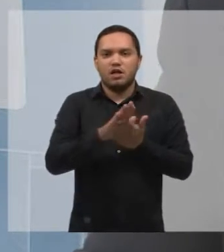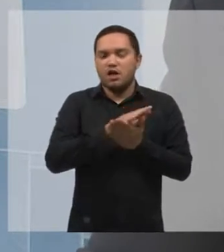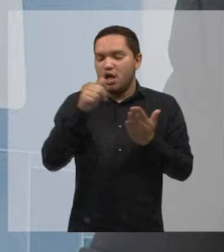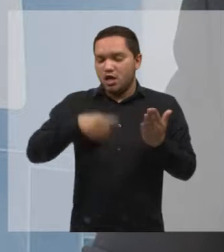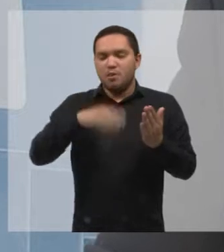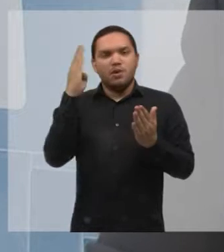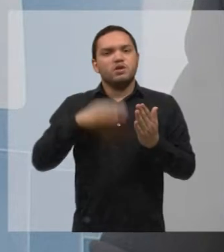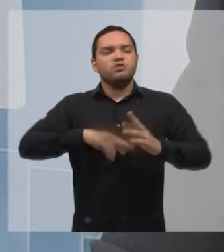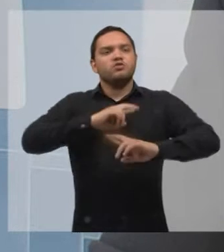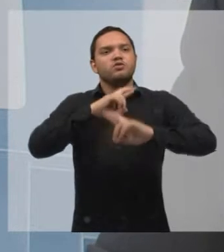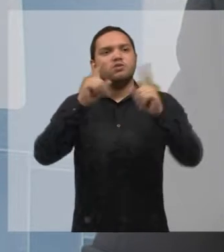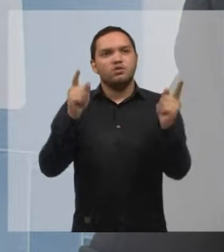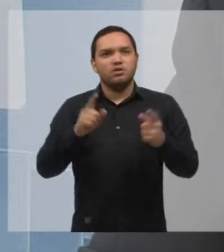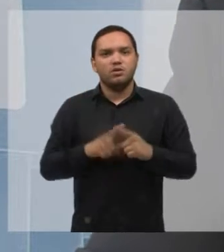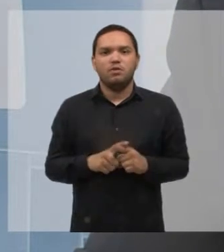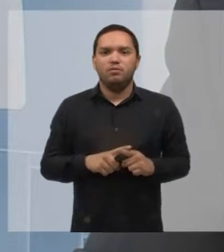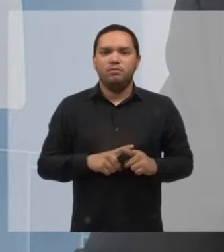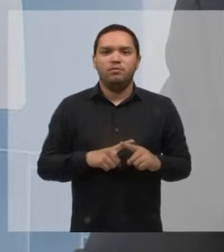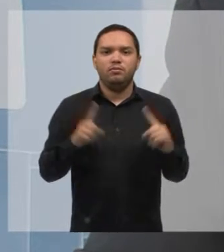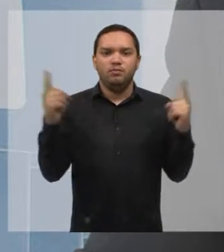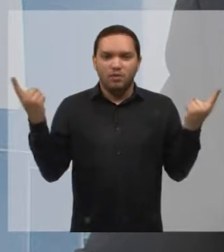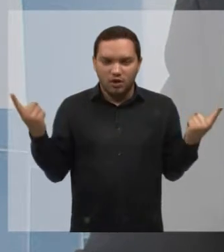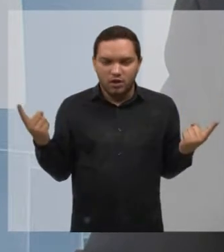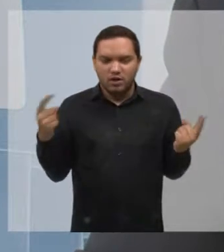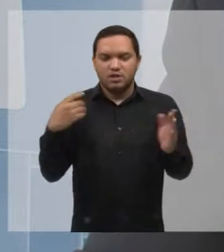aqui, mas a ganância,